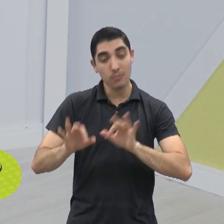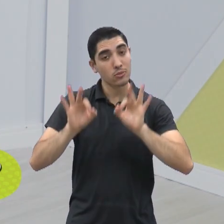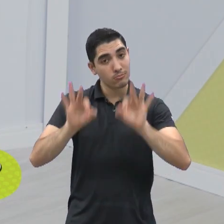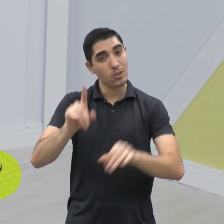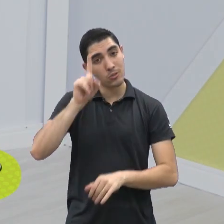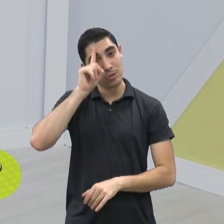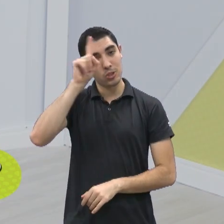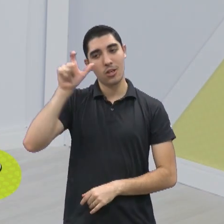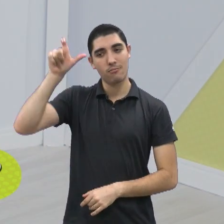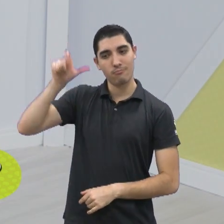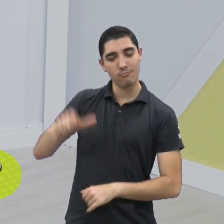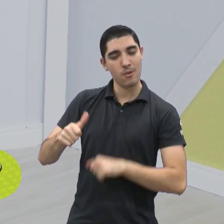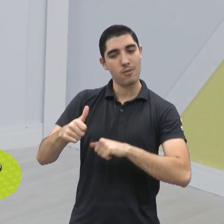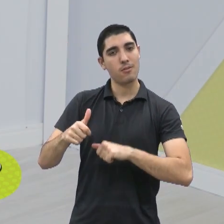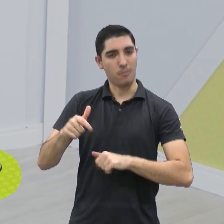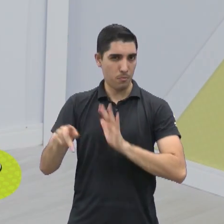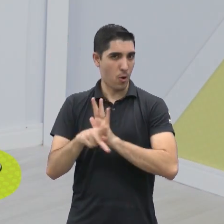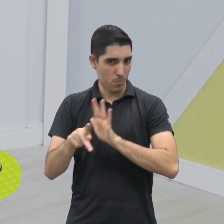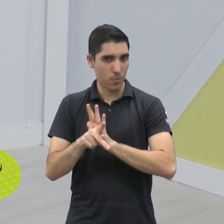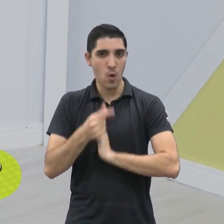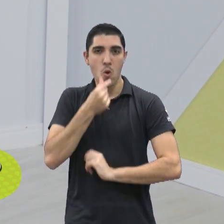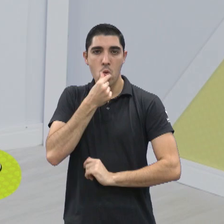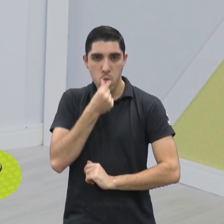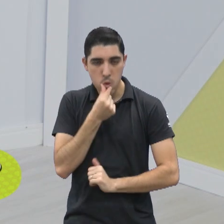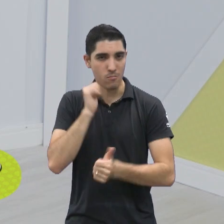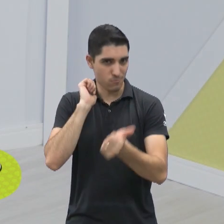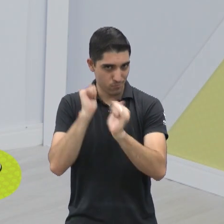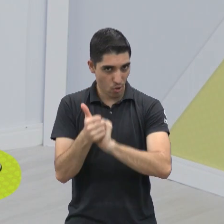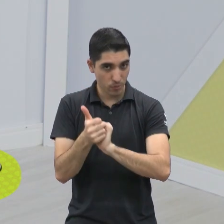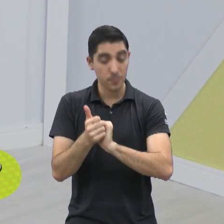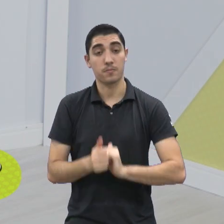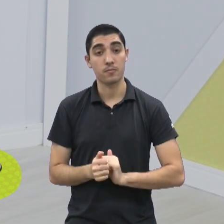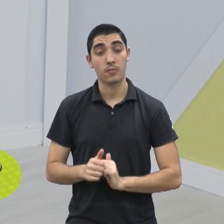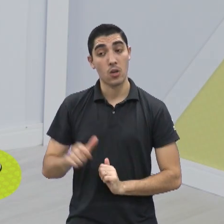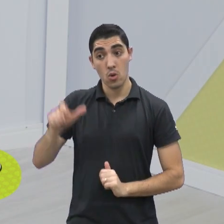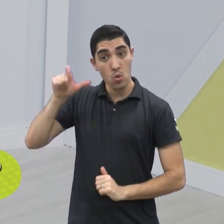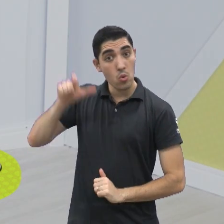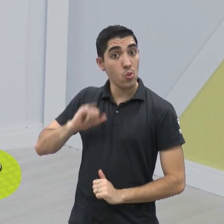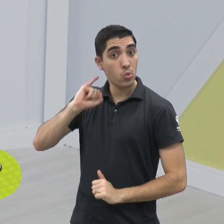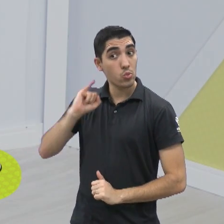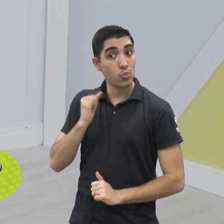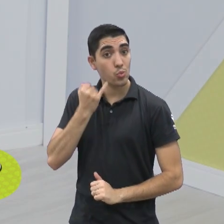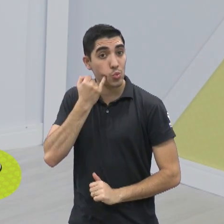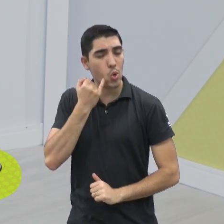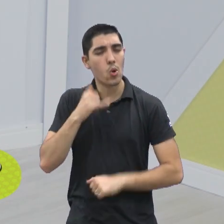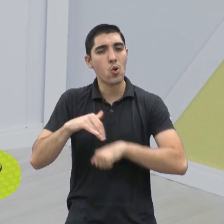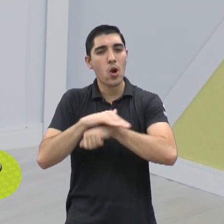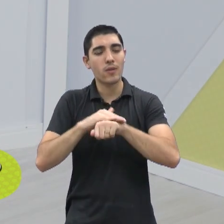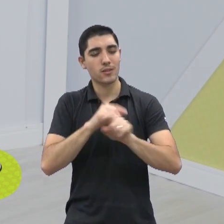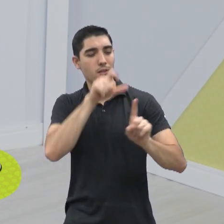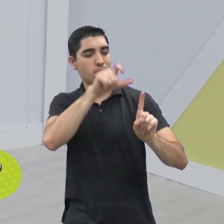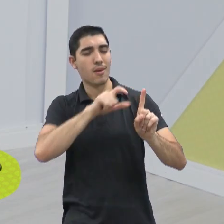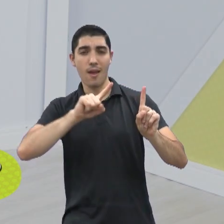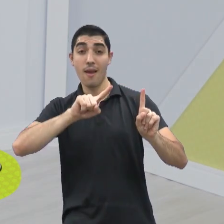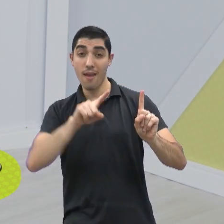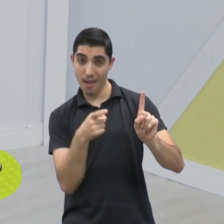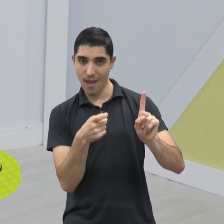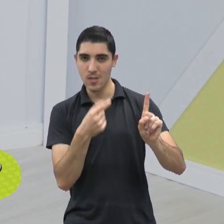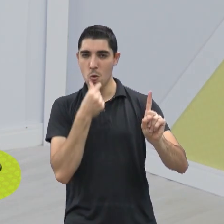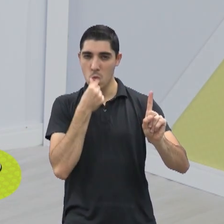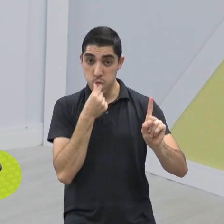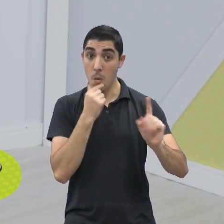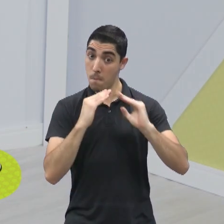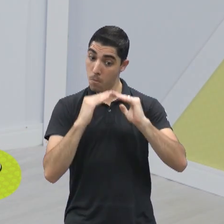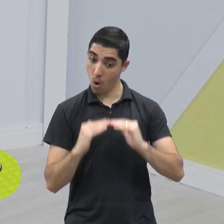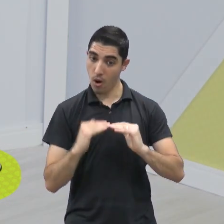do Árbitro Esportivo. E o nosso repórter João Delfino foi conversar com um ex-árbitro que mora aqui em São José dos Campos